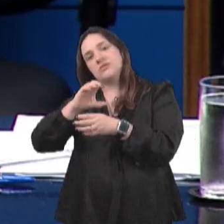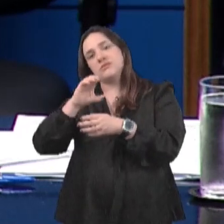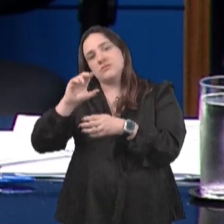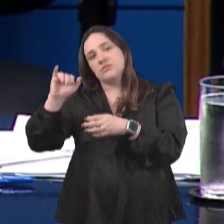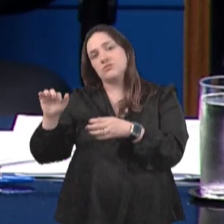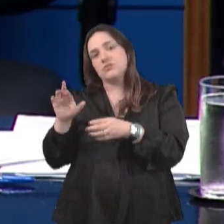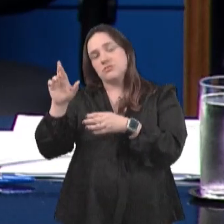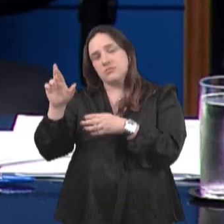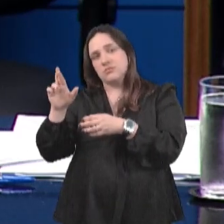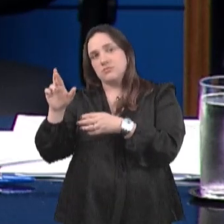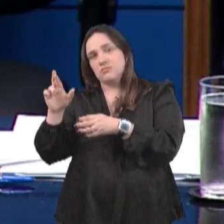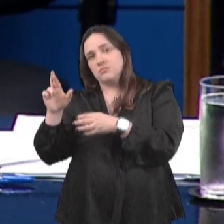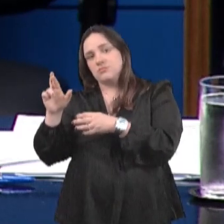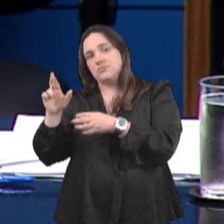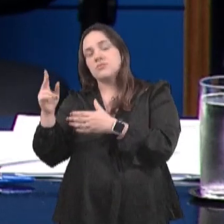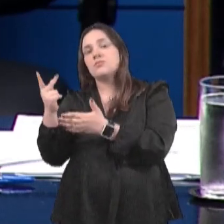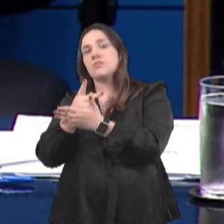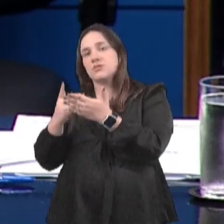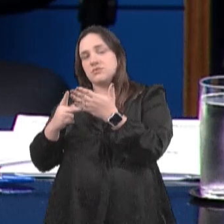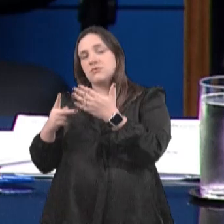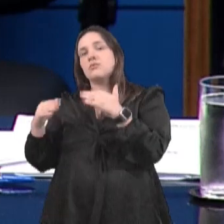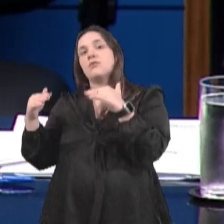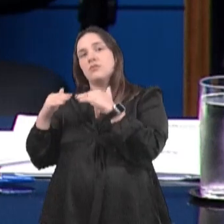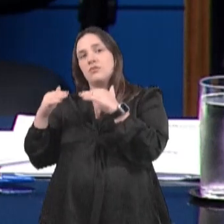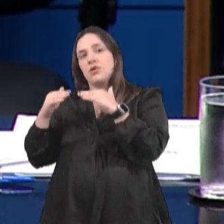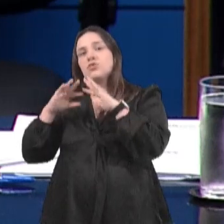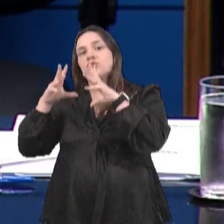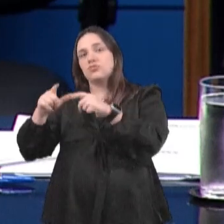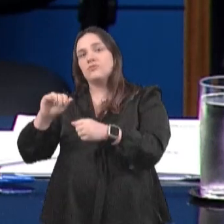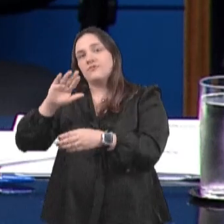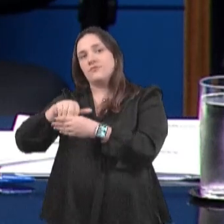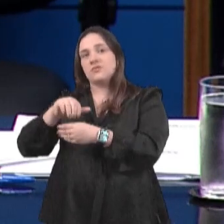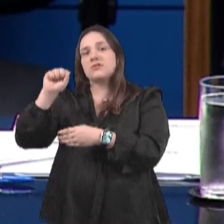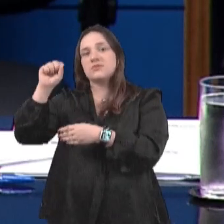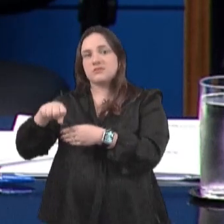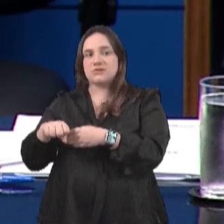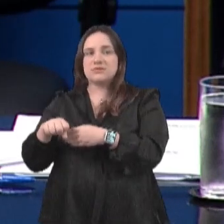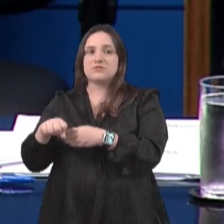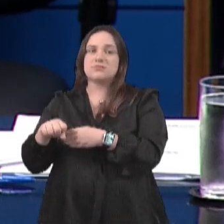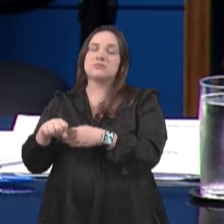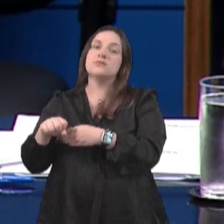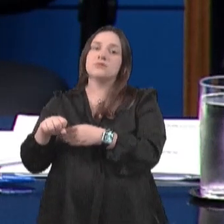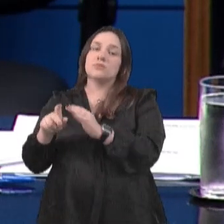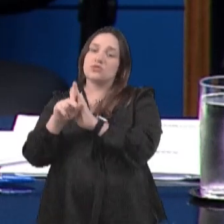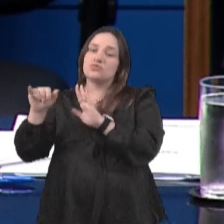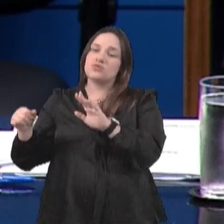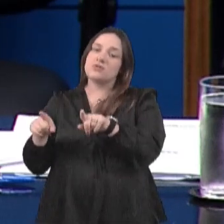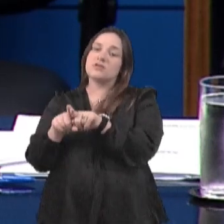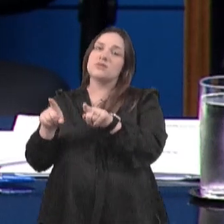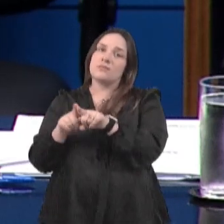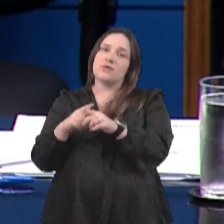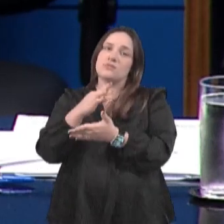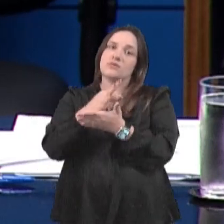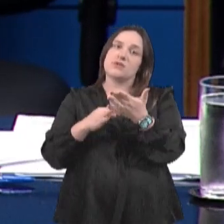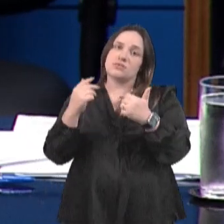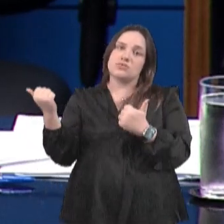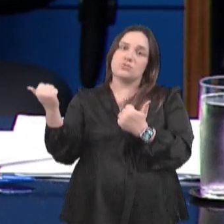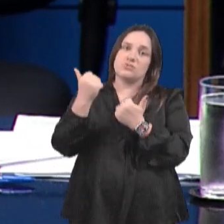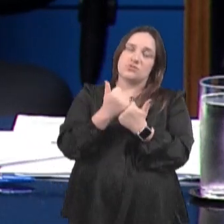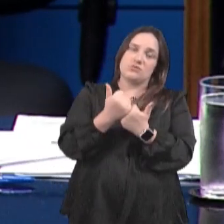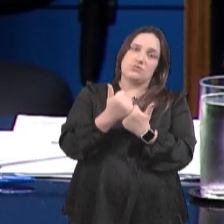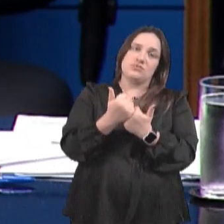Constituição, Justiça e Redação, favorável por unanimidade ao projeto e à emenda